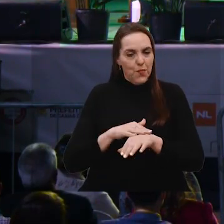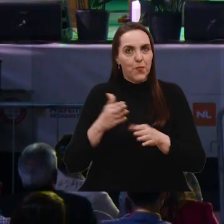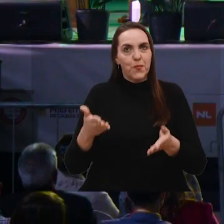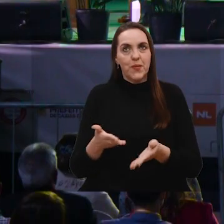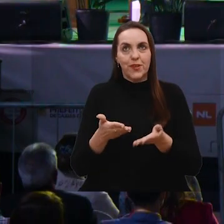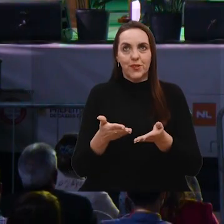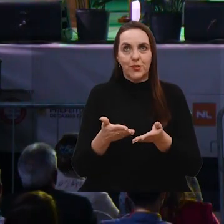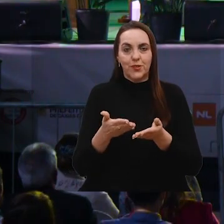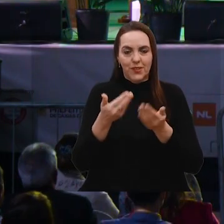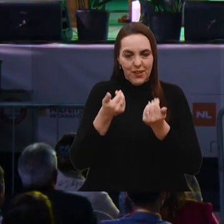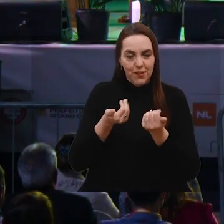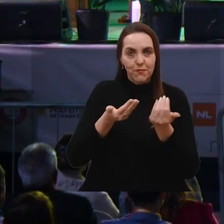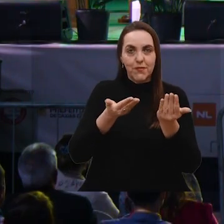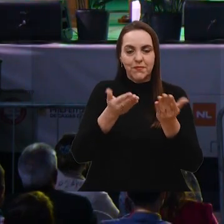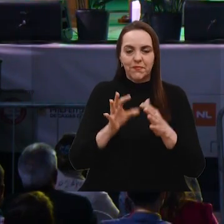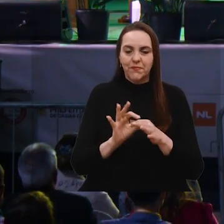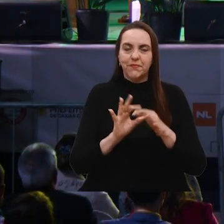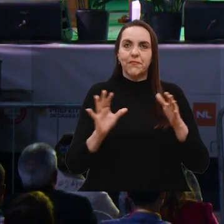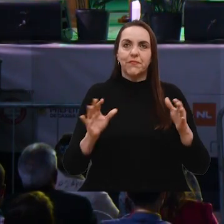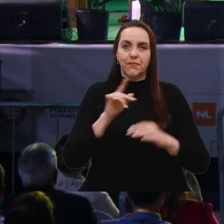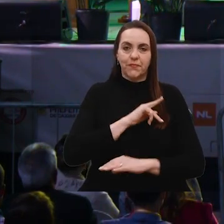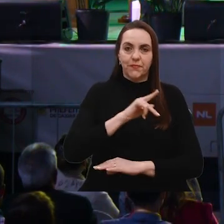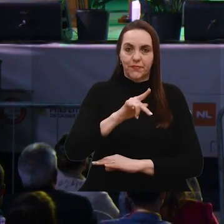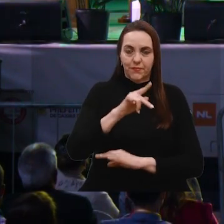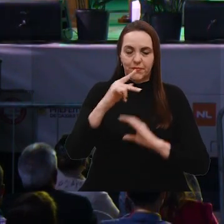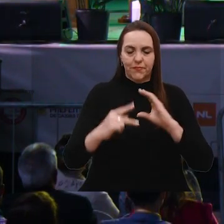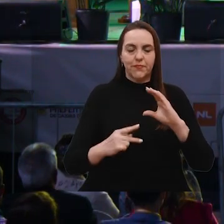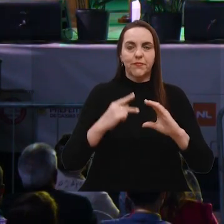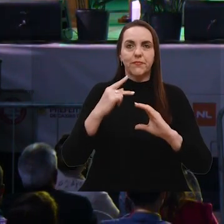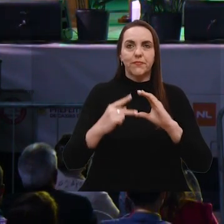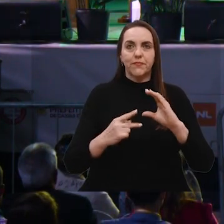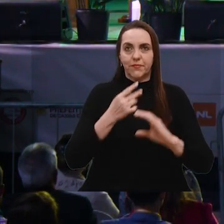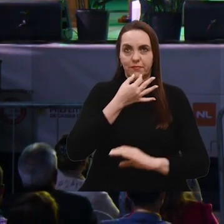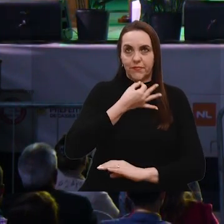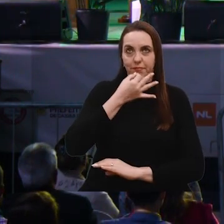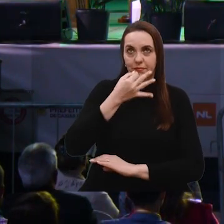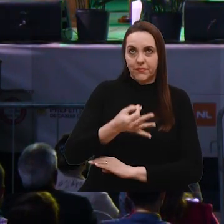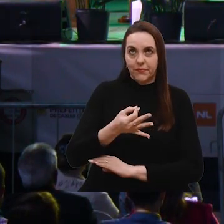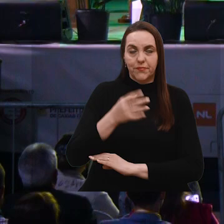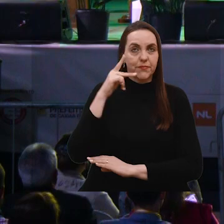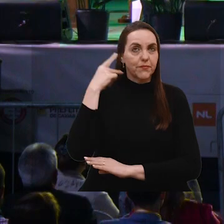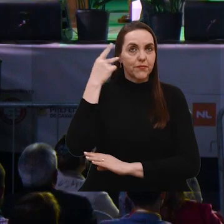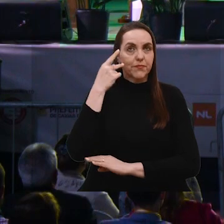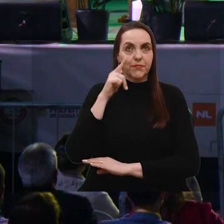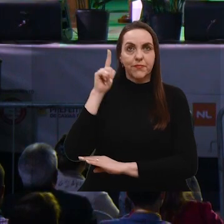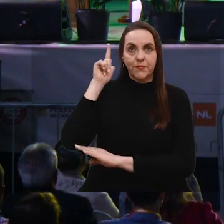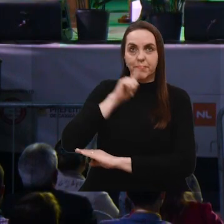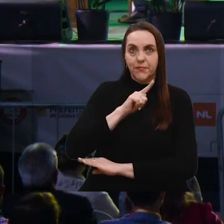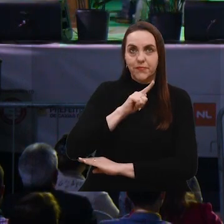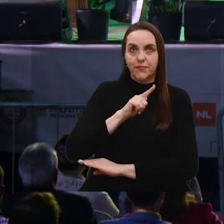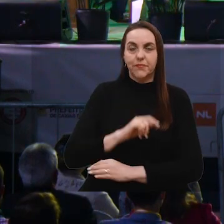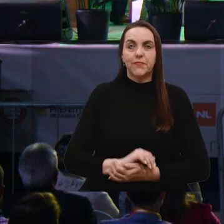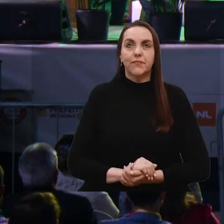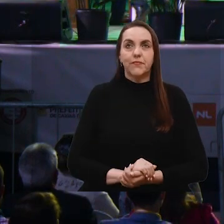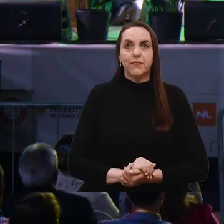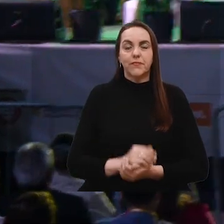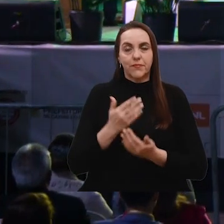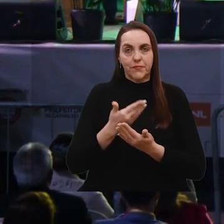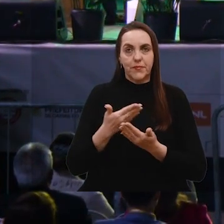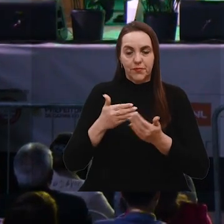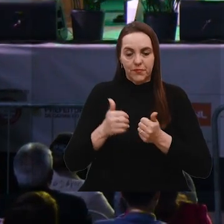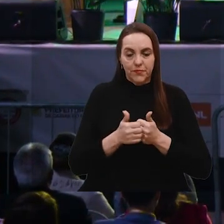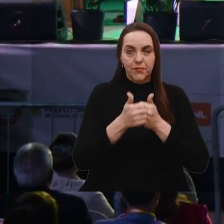1996. Neste momento, a palavra está à disposição do presidente da Câmara Municipal de Caxias do Sul,